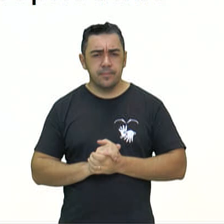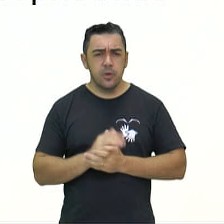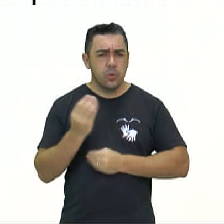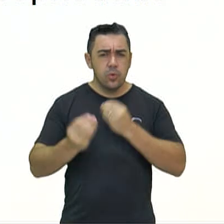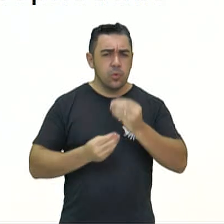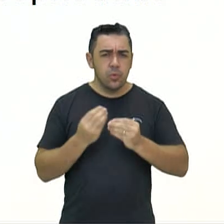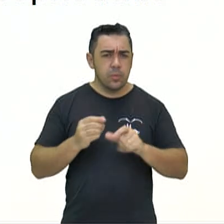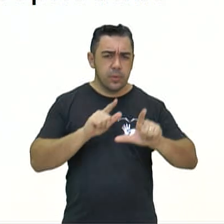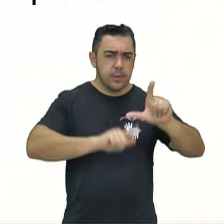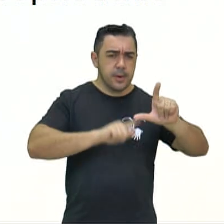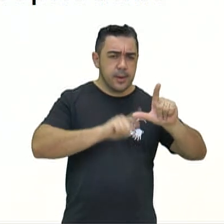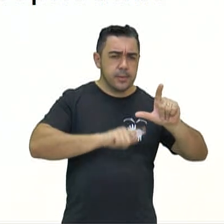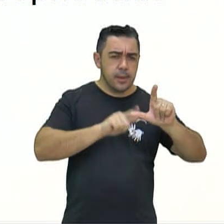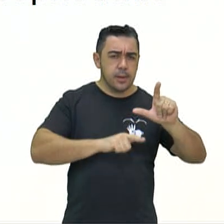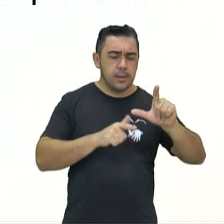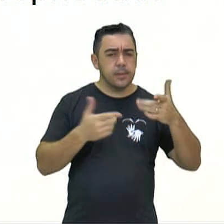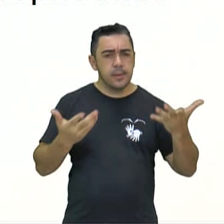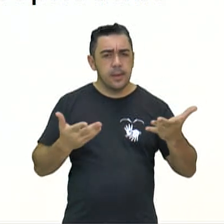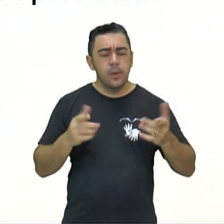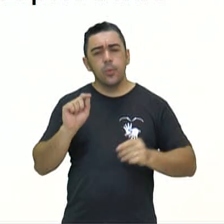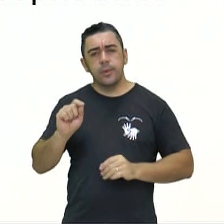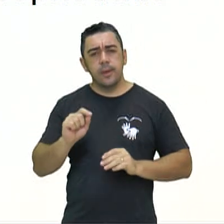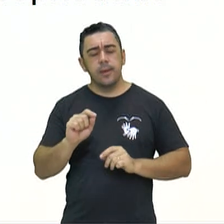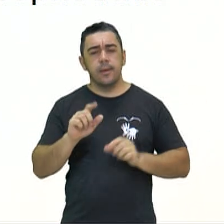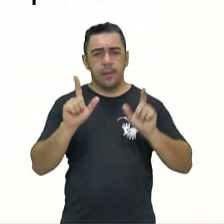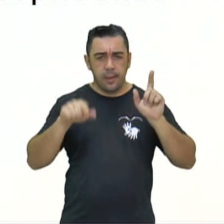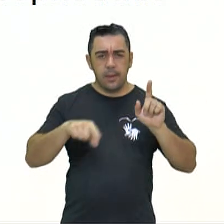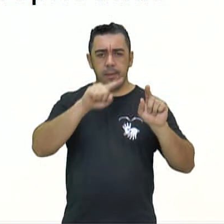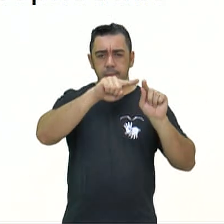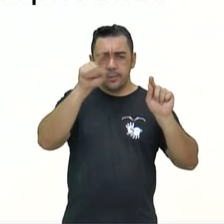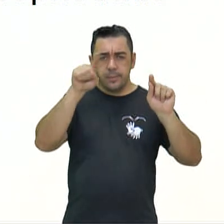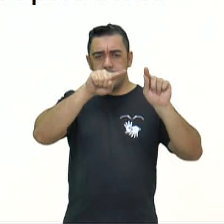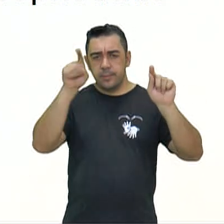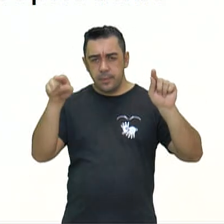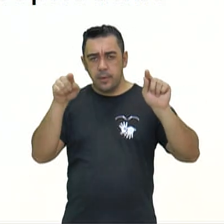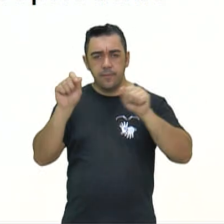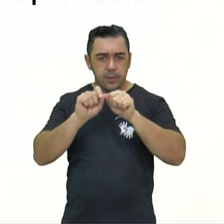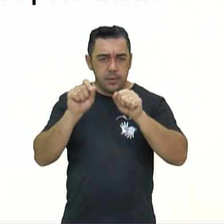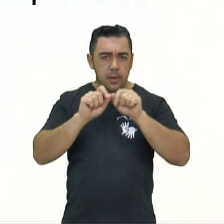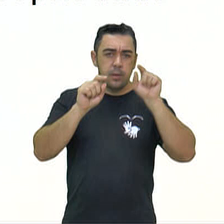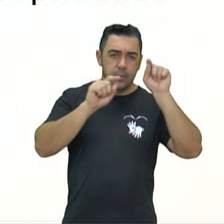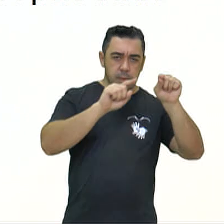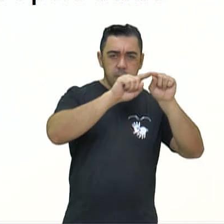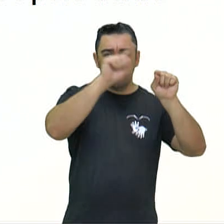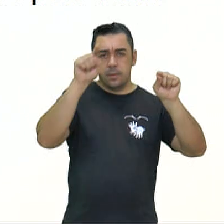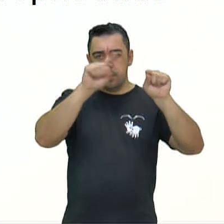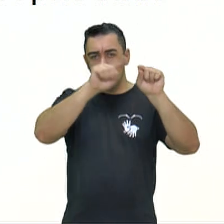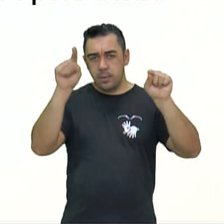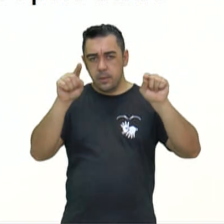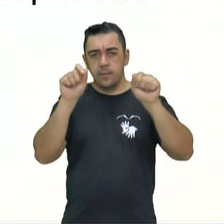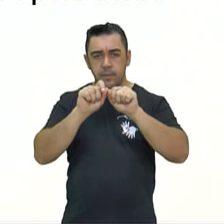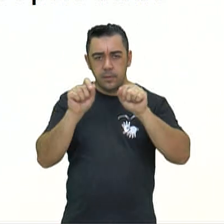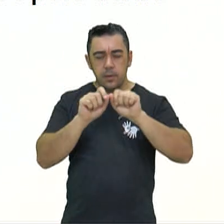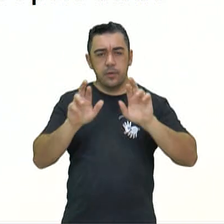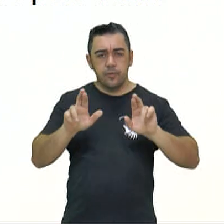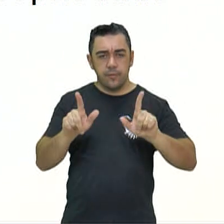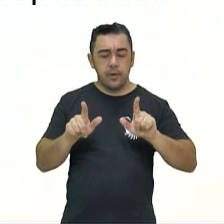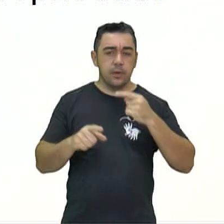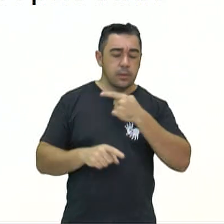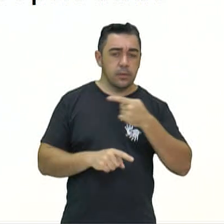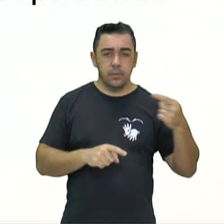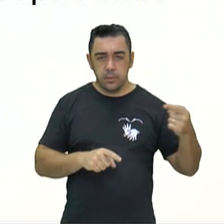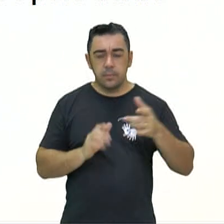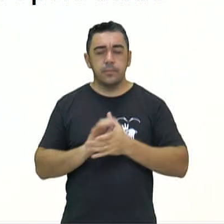que é a demonstração algébrica? Através da propriedade distributiva, né? Então, o que nós fizemos? O produto da soma pela diferença de todos os termos